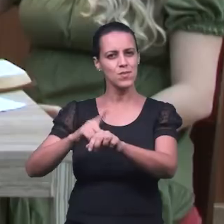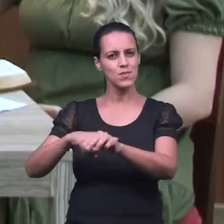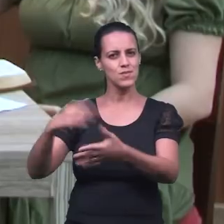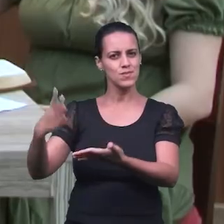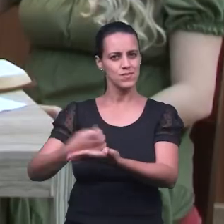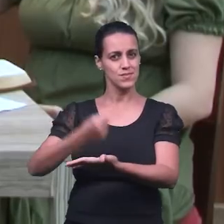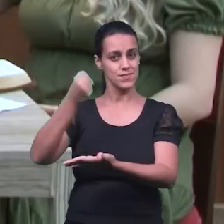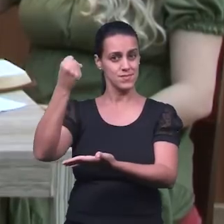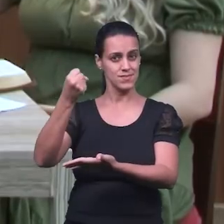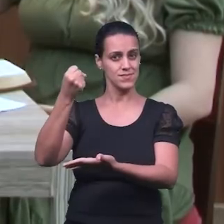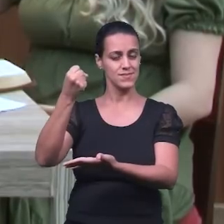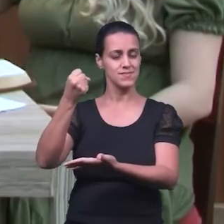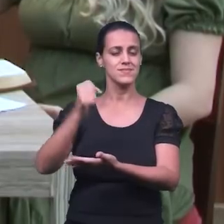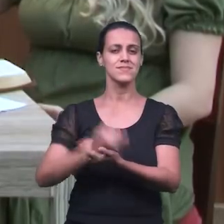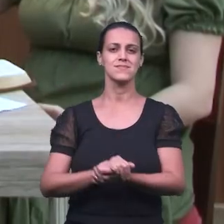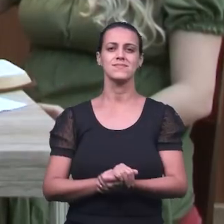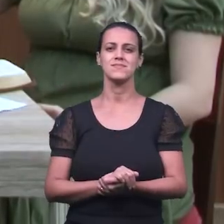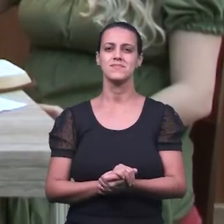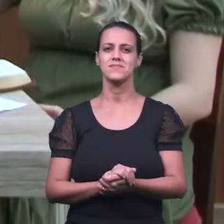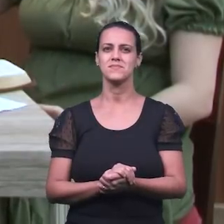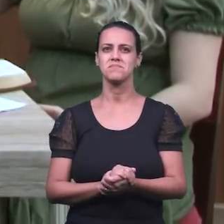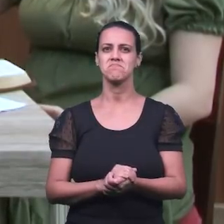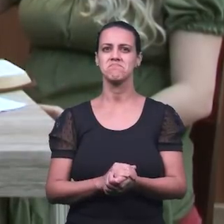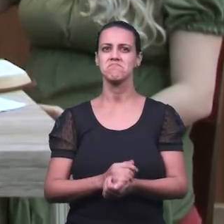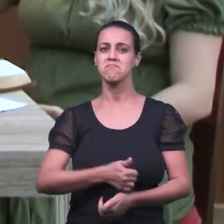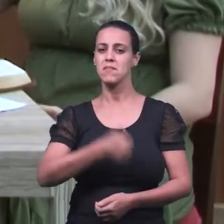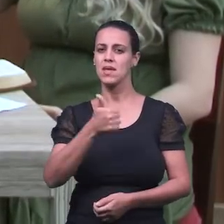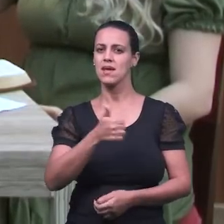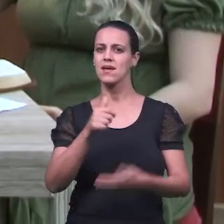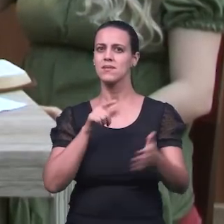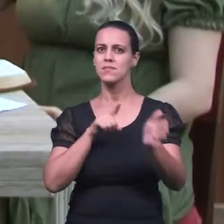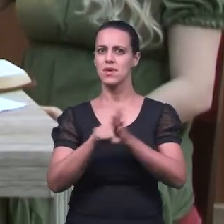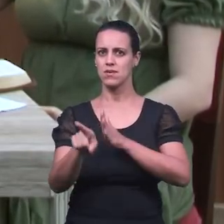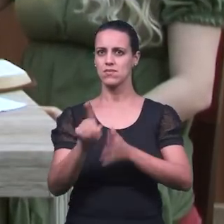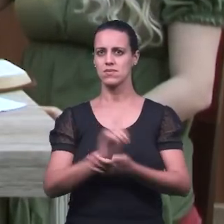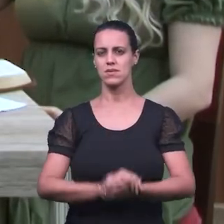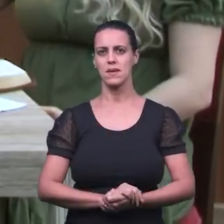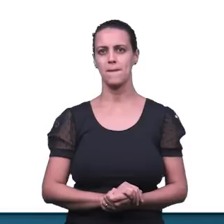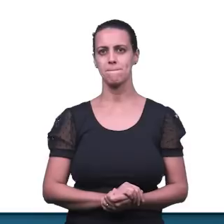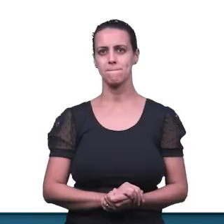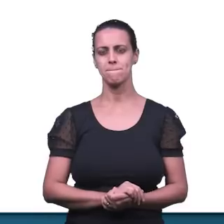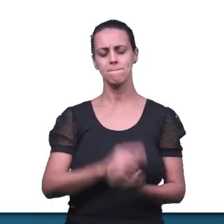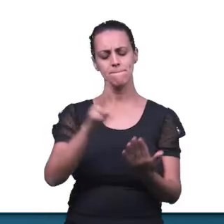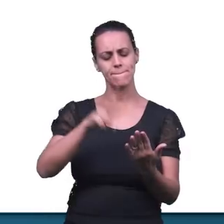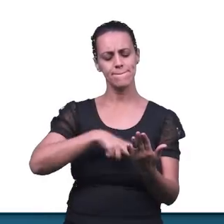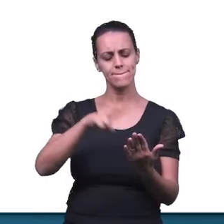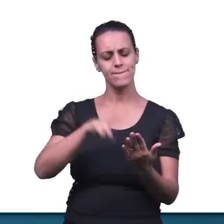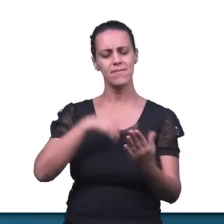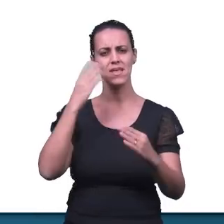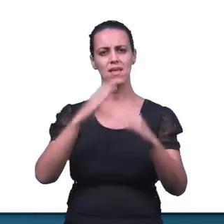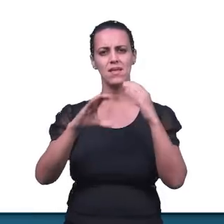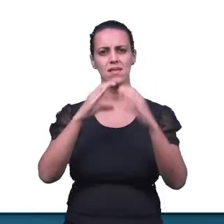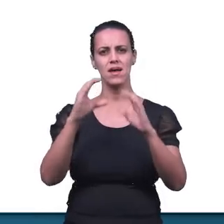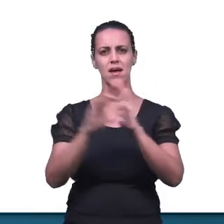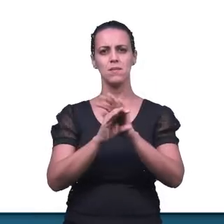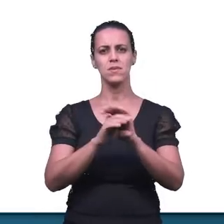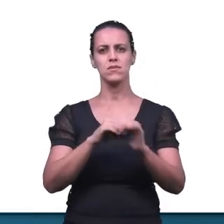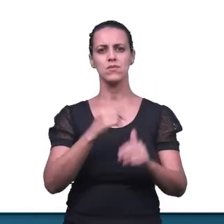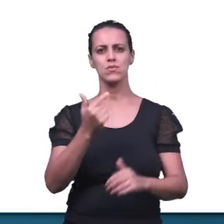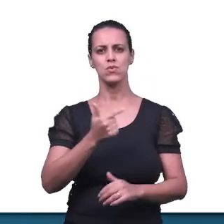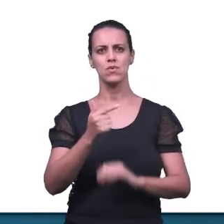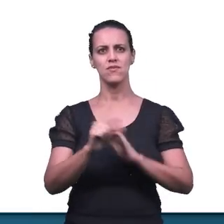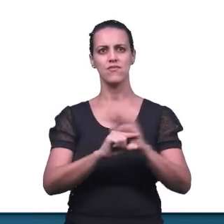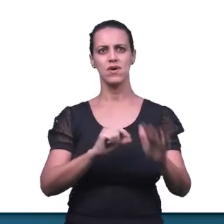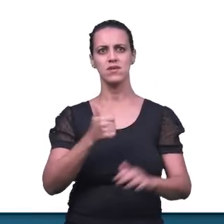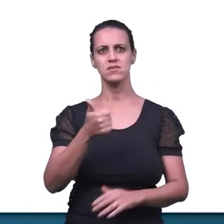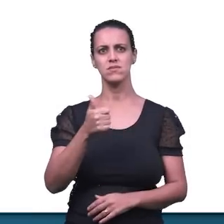o arrebatamento. Vamos então à nossa primeira pergunta. Diz assim, lendo Cantares, capítulo 2,